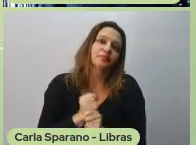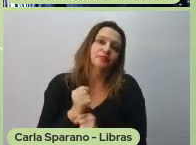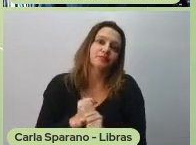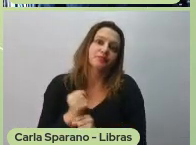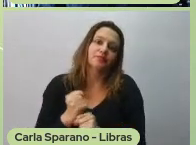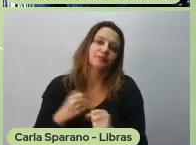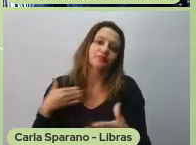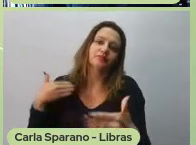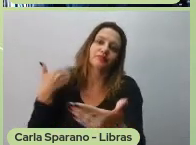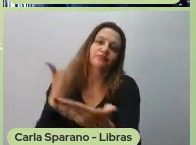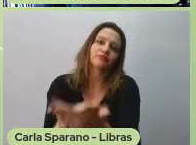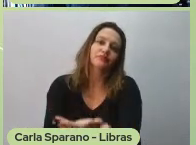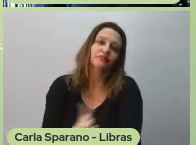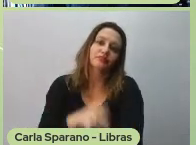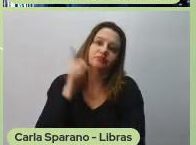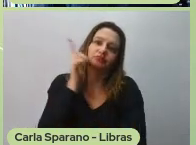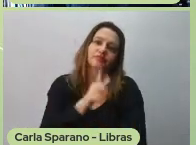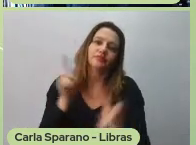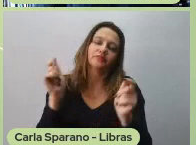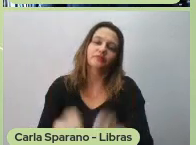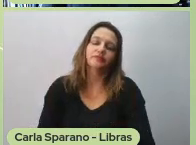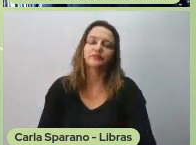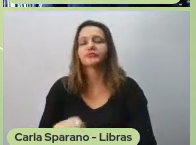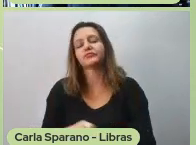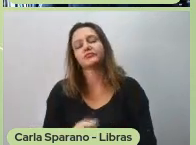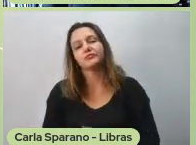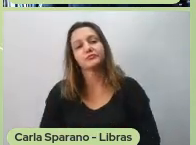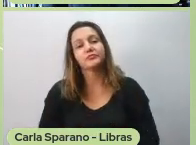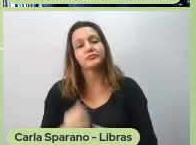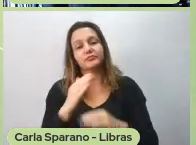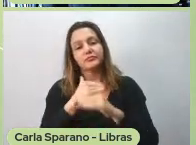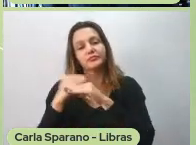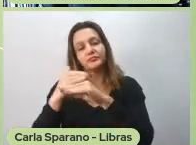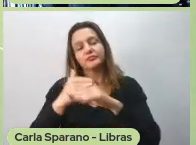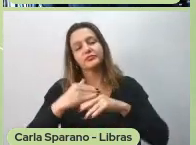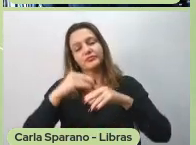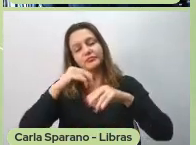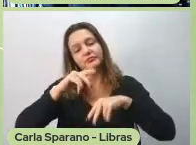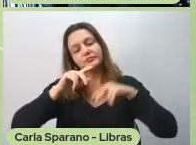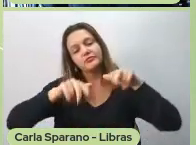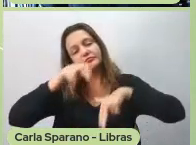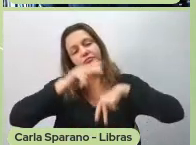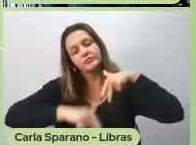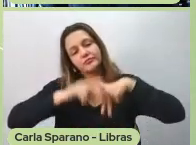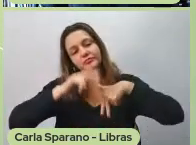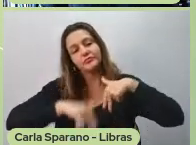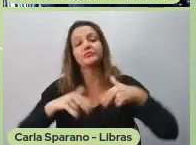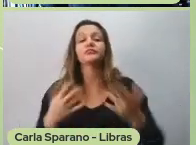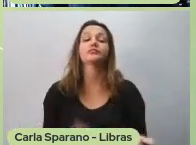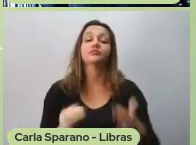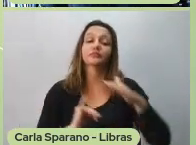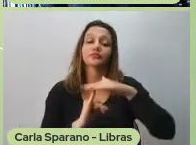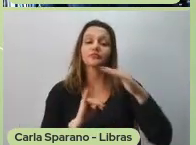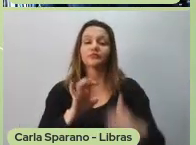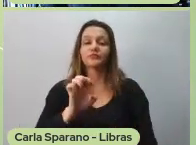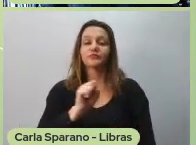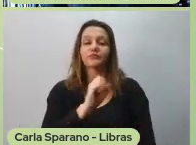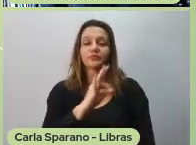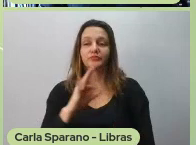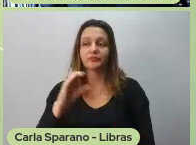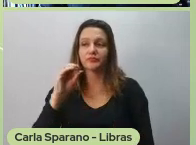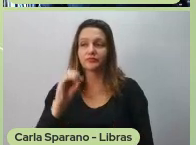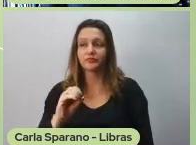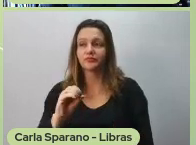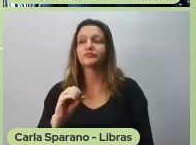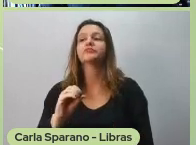equidade de gênero. E o Instituto Ethos nos sinaliza 150 anos para a gente atingir a equidade racial.